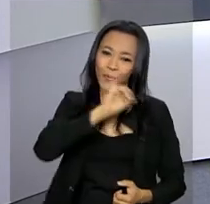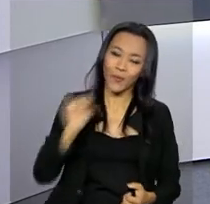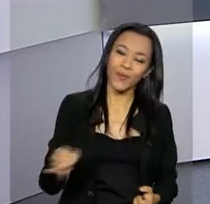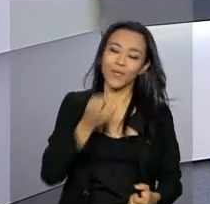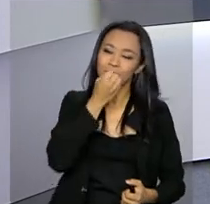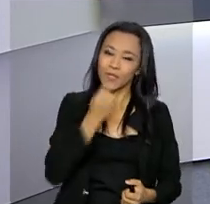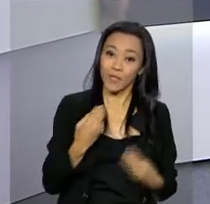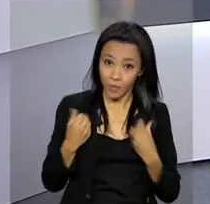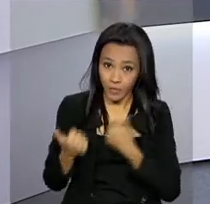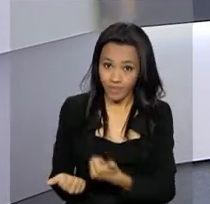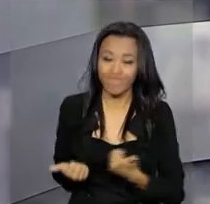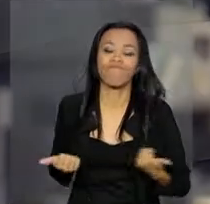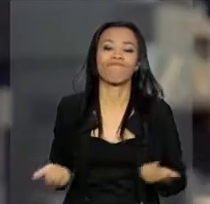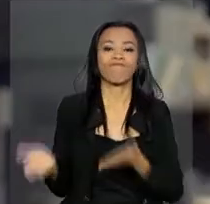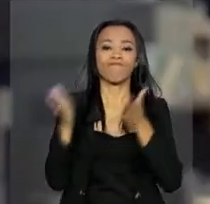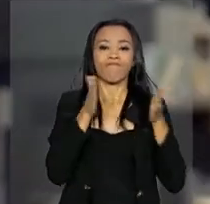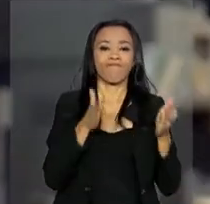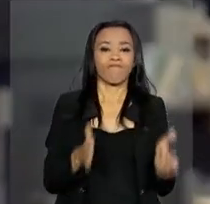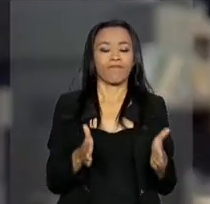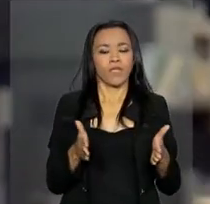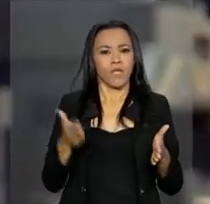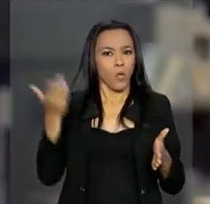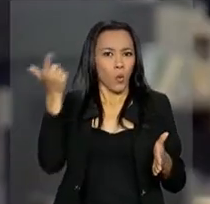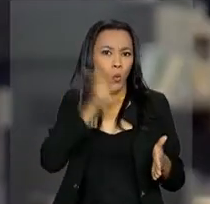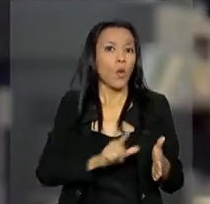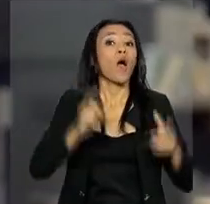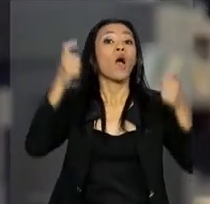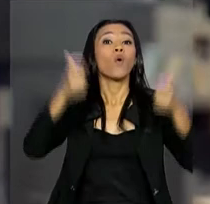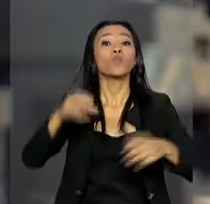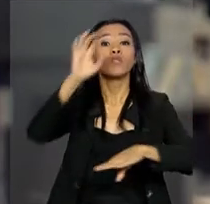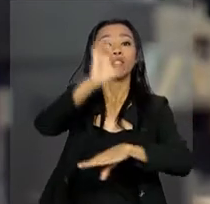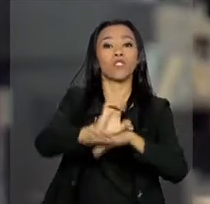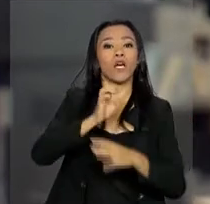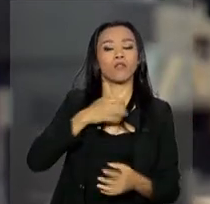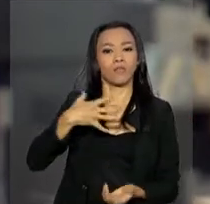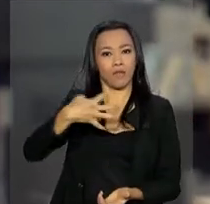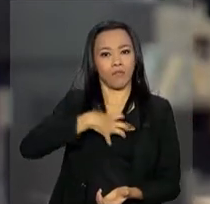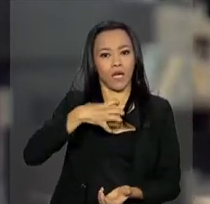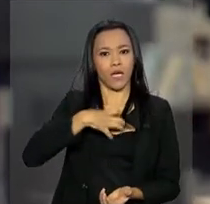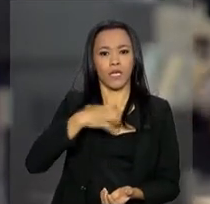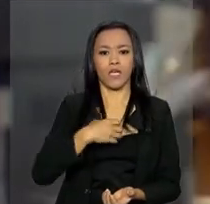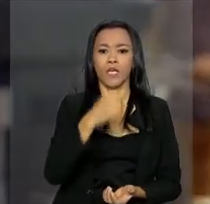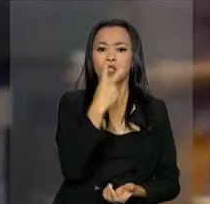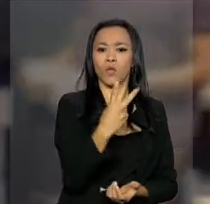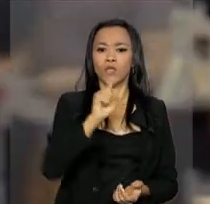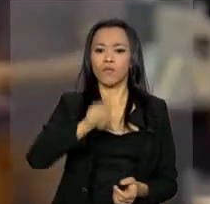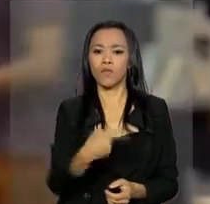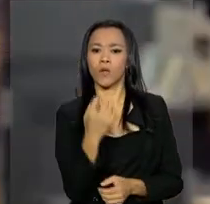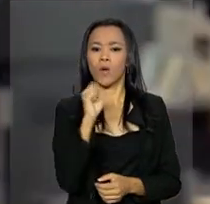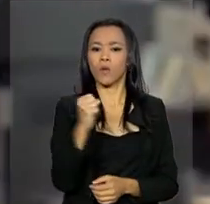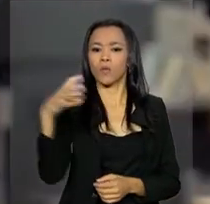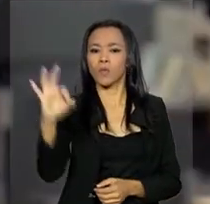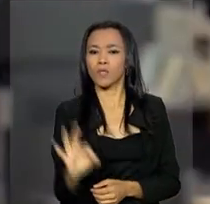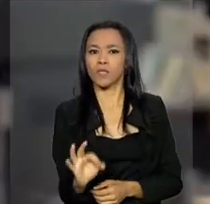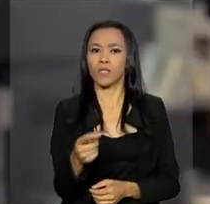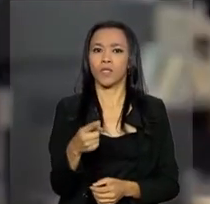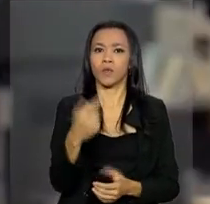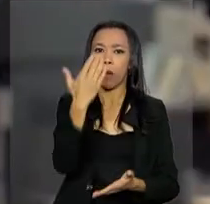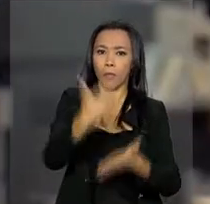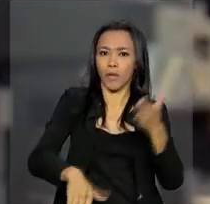tudo bem olha só os maiores avanços foram na bahia com crescimento de 2,8 por cento o que minou parte da perda de